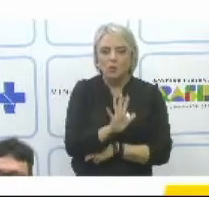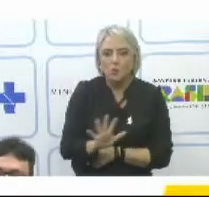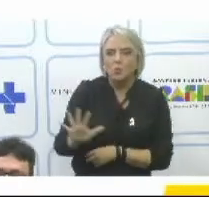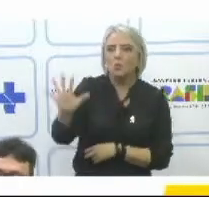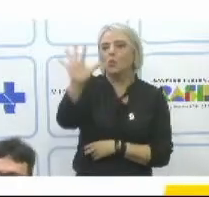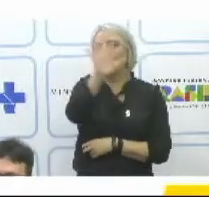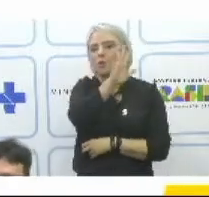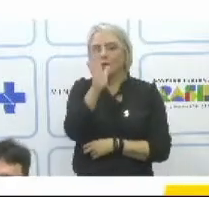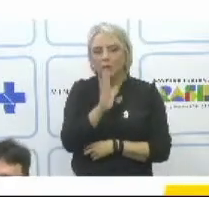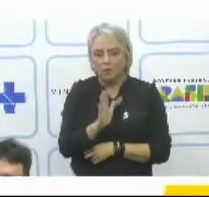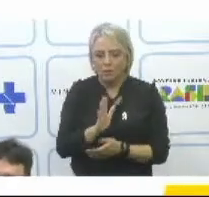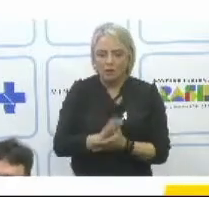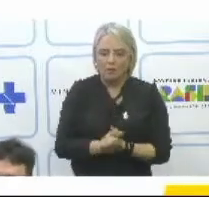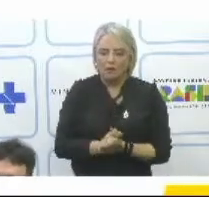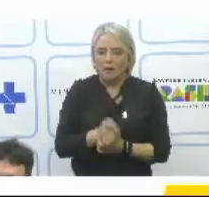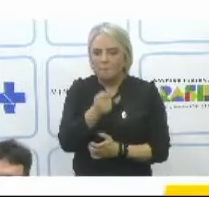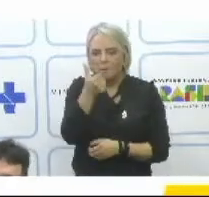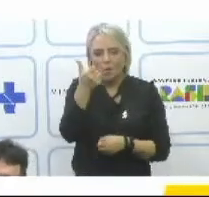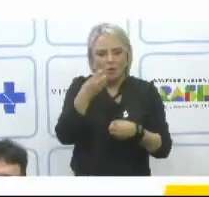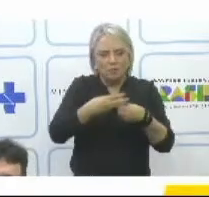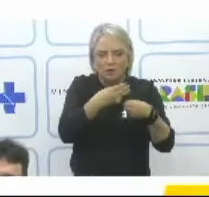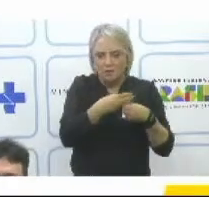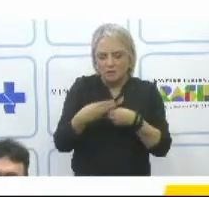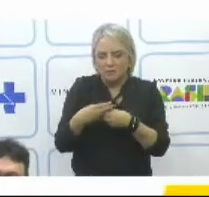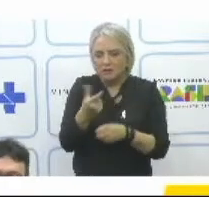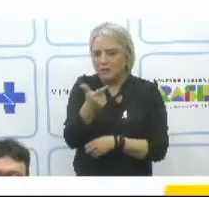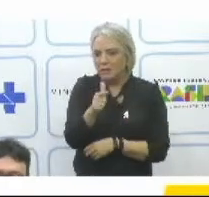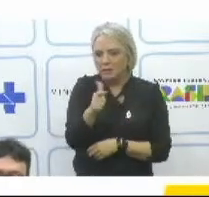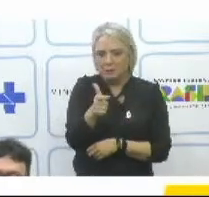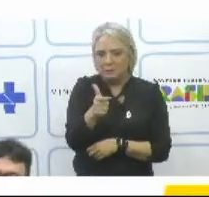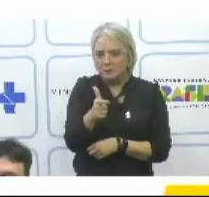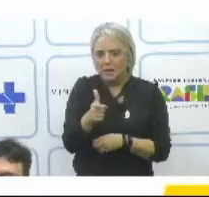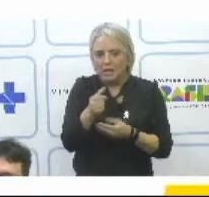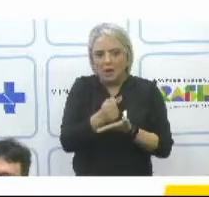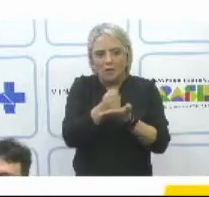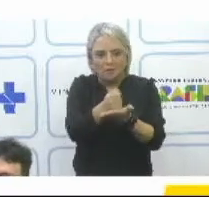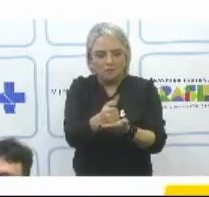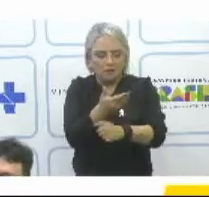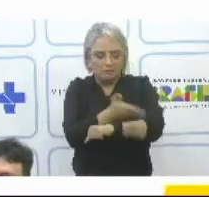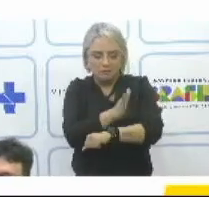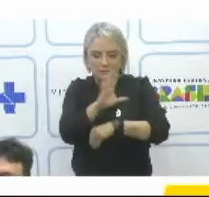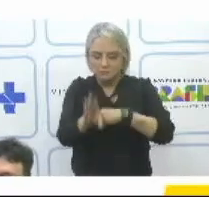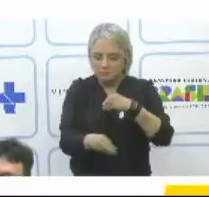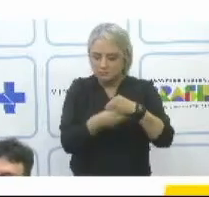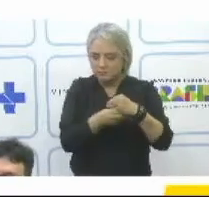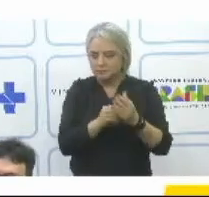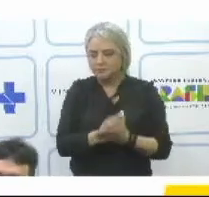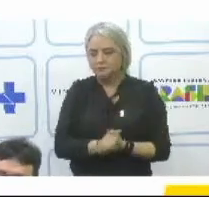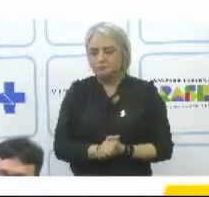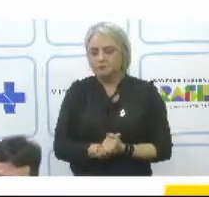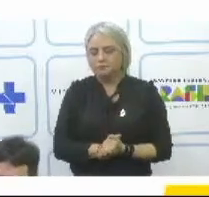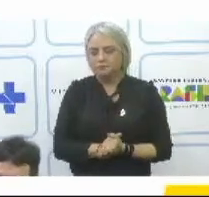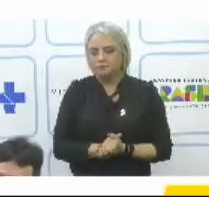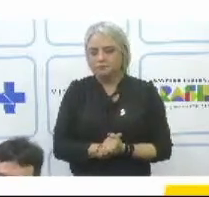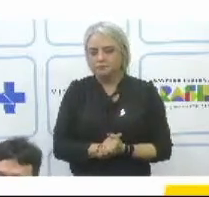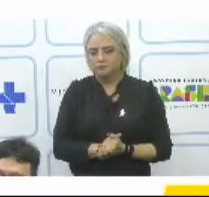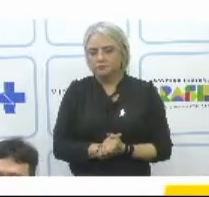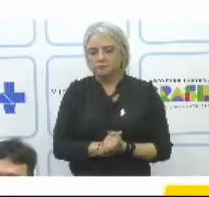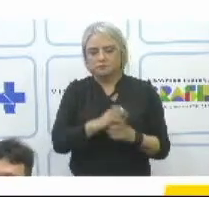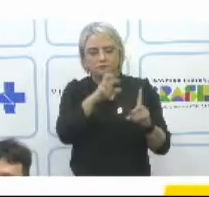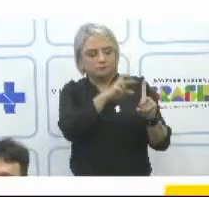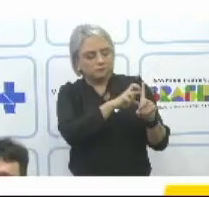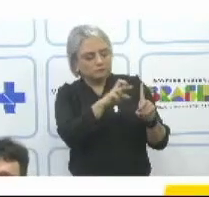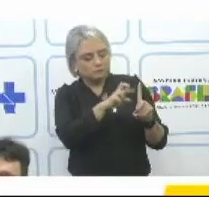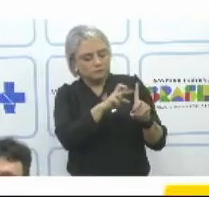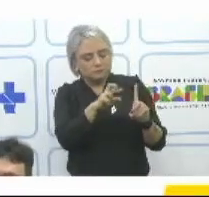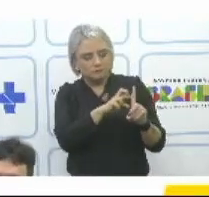né, pintado praticamente, poucos municípios, né, sem essa oferta de práticas integrativas na atenção